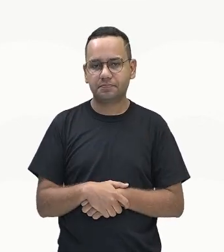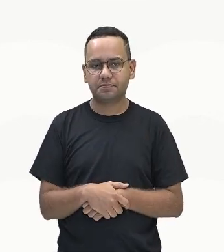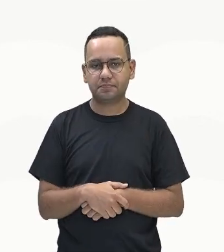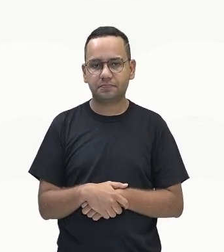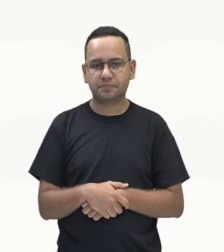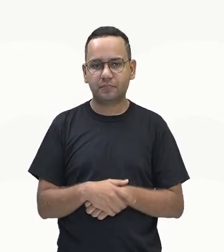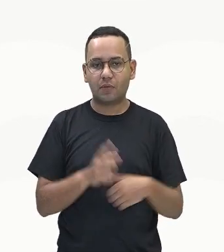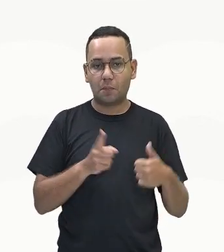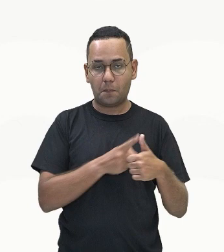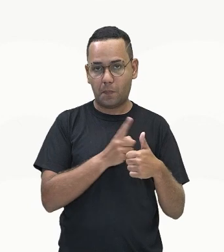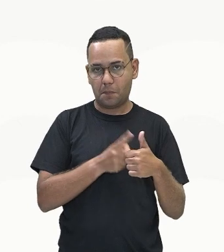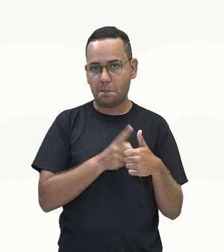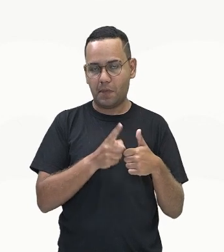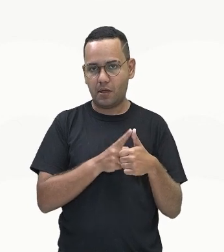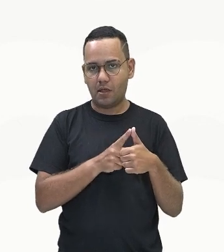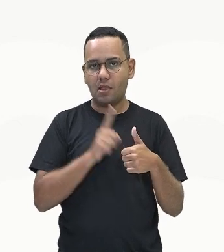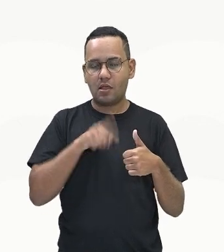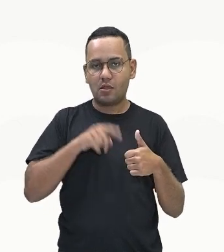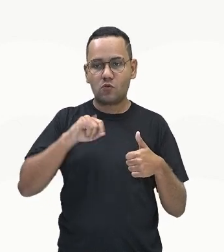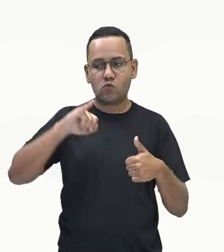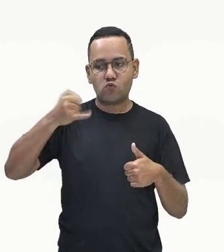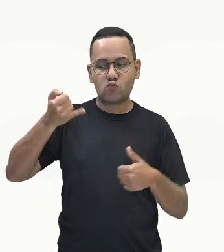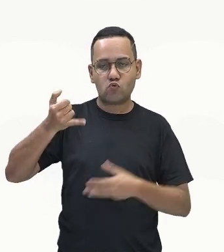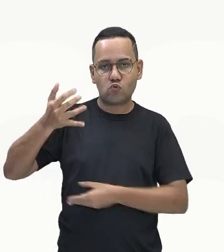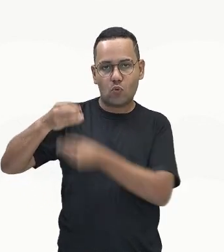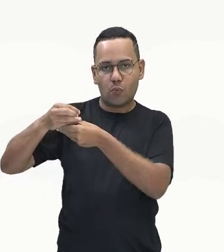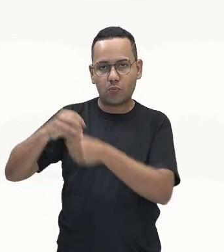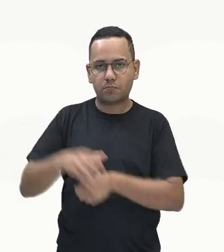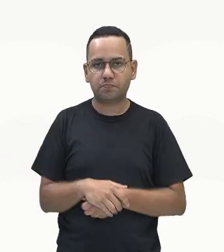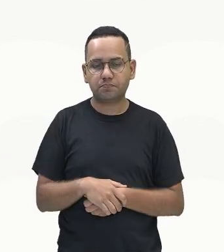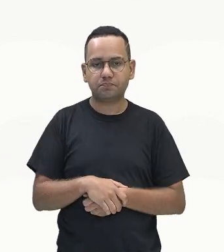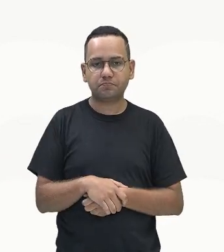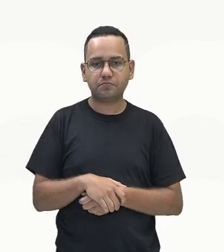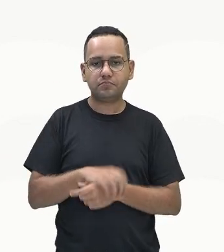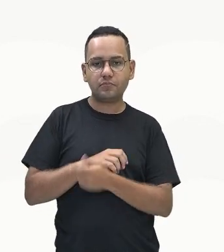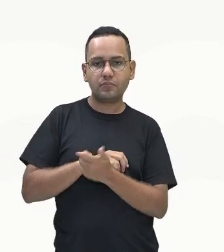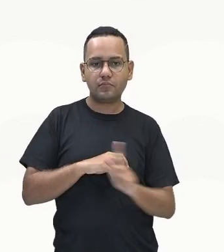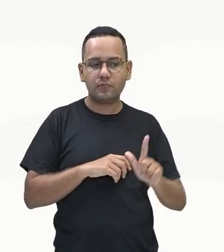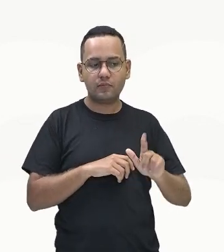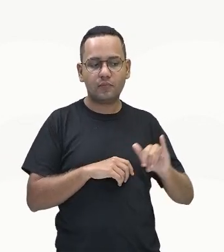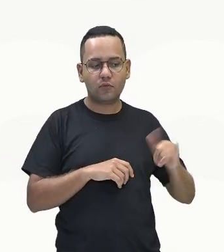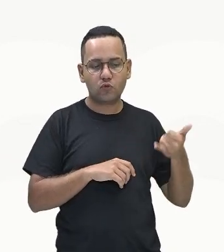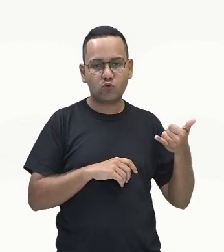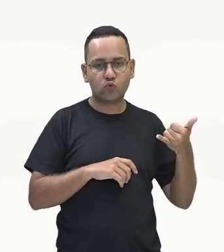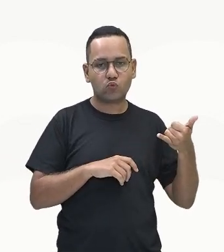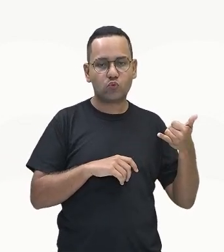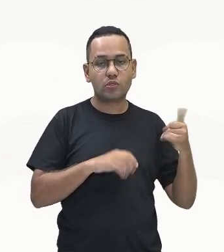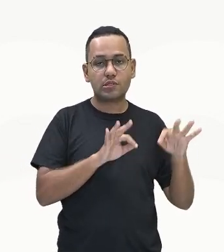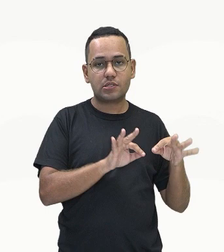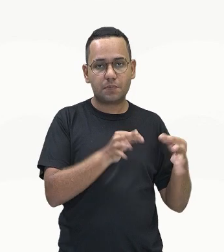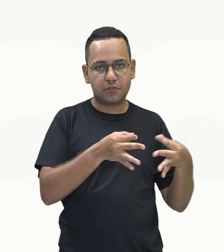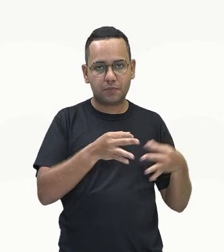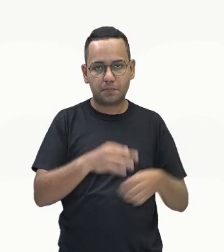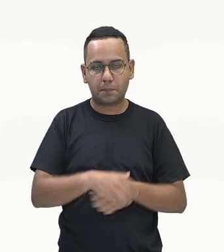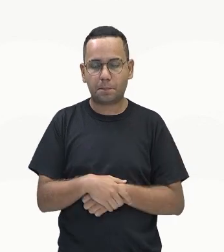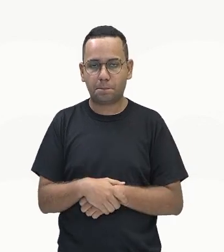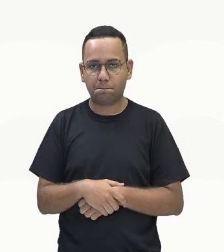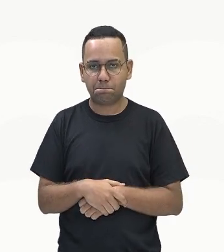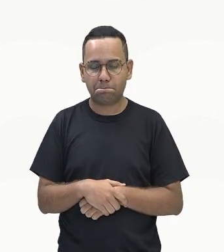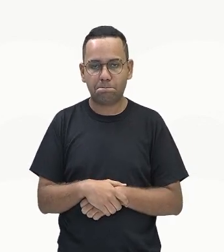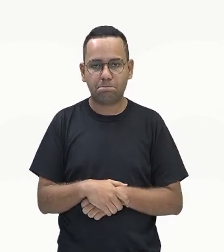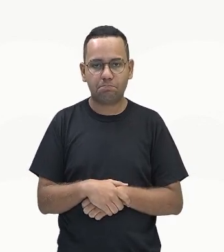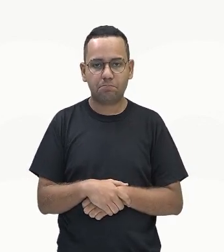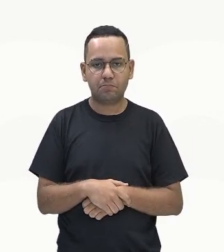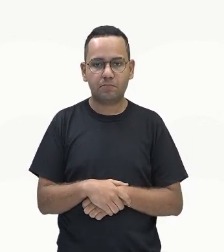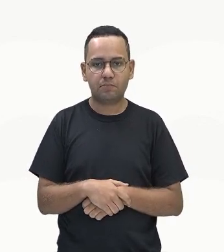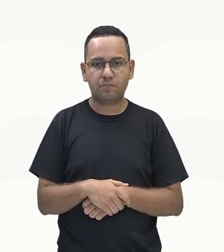primeira, que é a fórmula dos juros compostos, e aqui a fórmula dos juros simples. Tudo bem? Lembrando que a